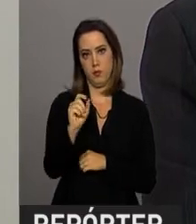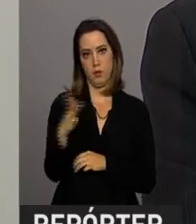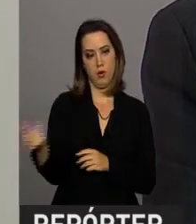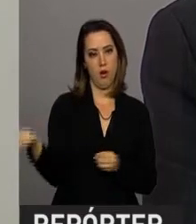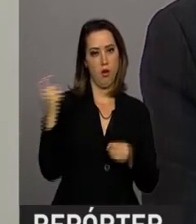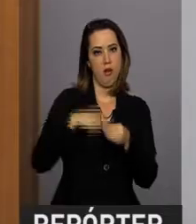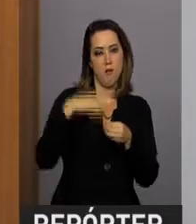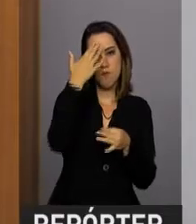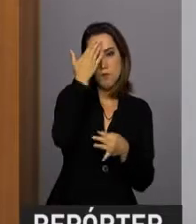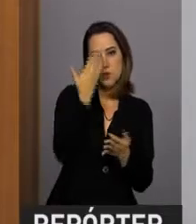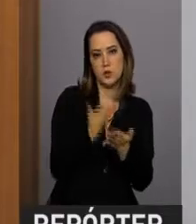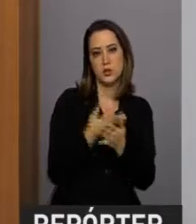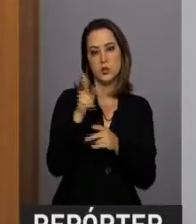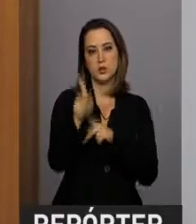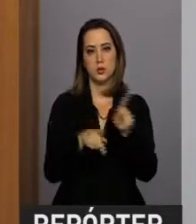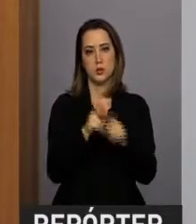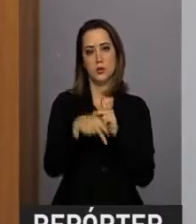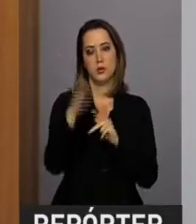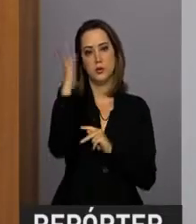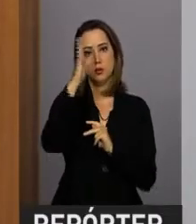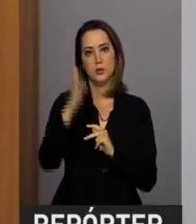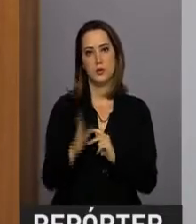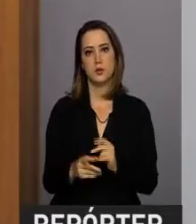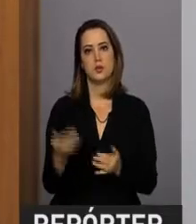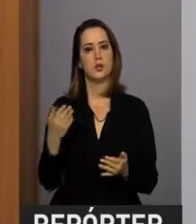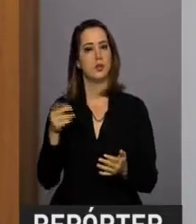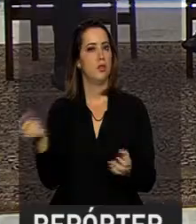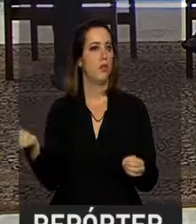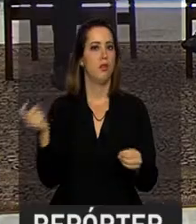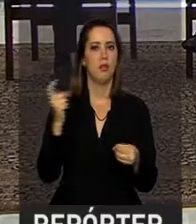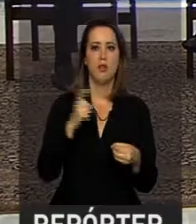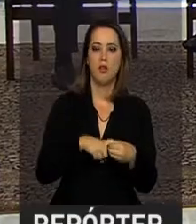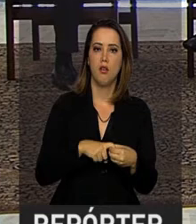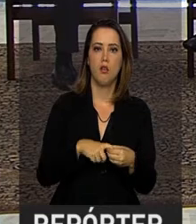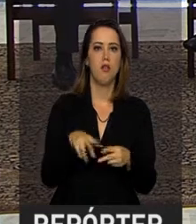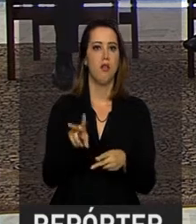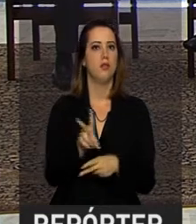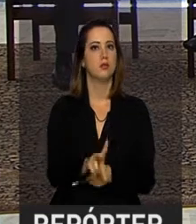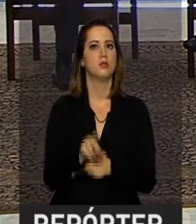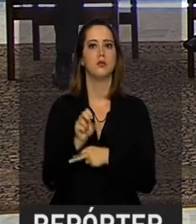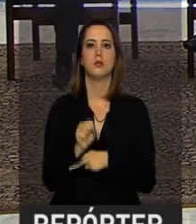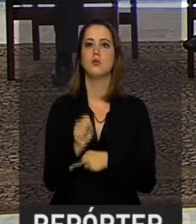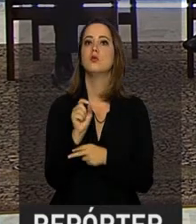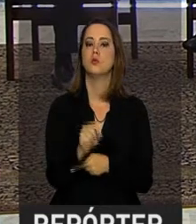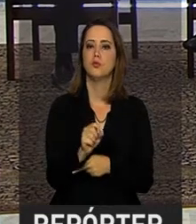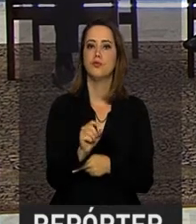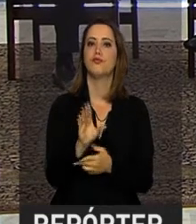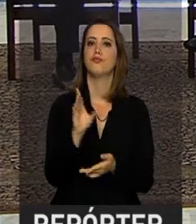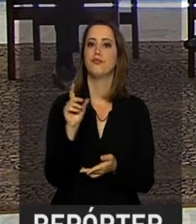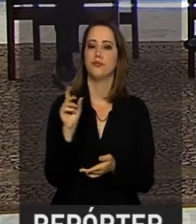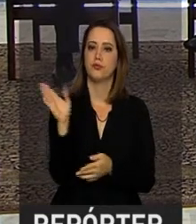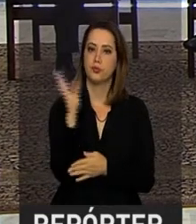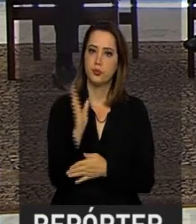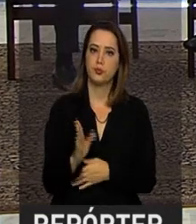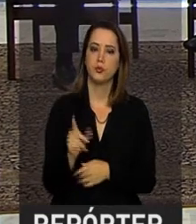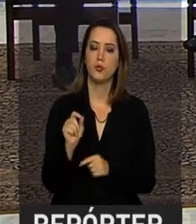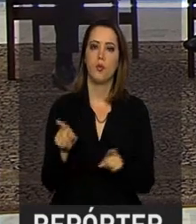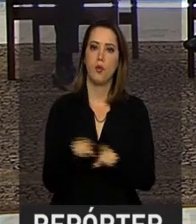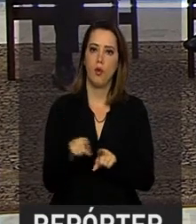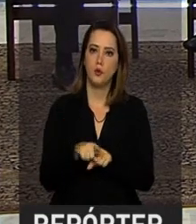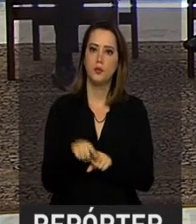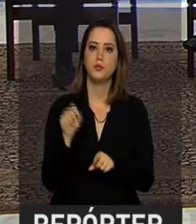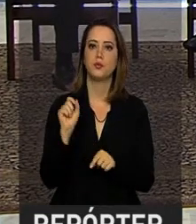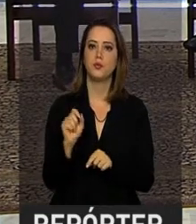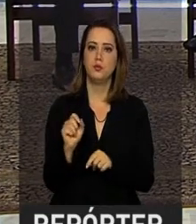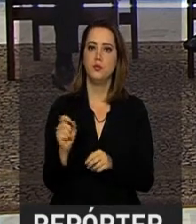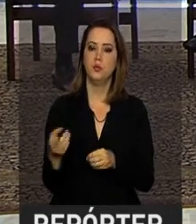do povo brasileiro o resgate do crédito público ora balada e um resgate da